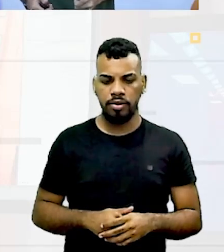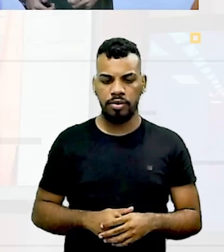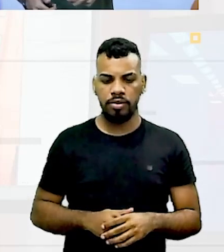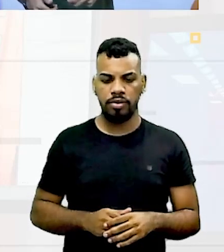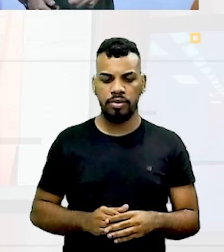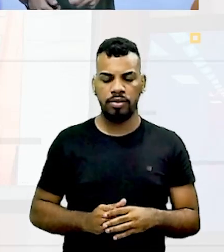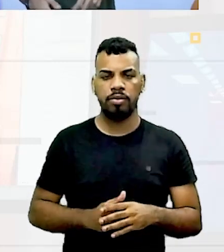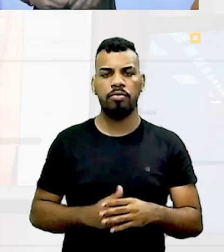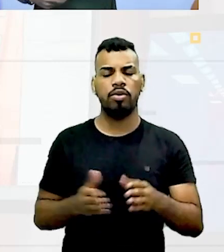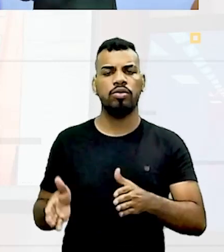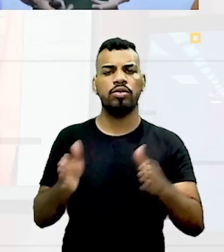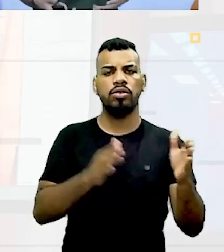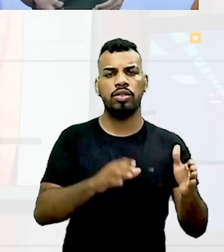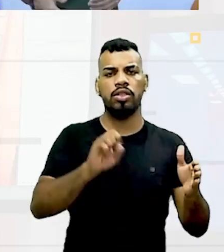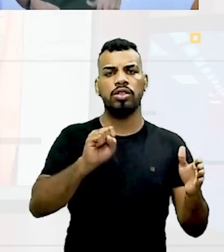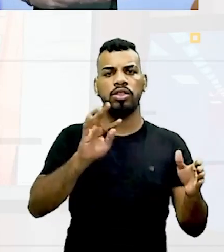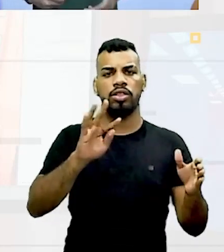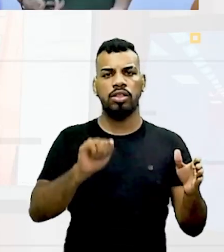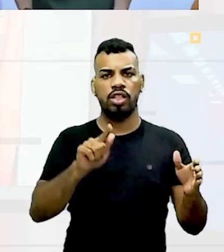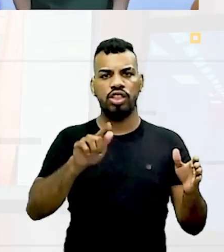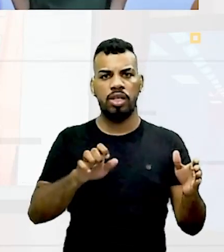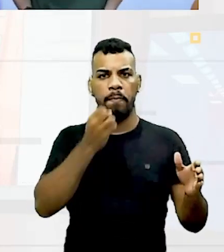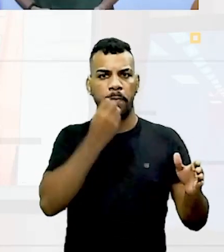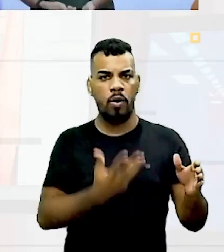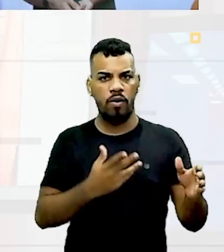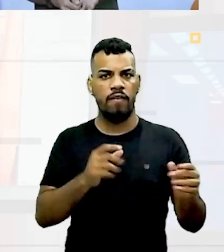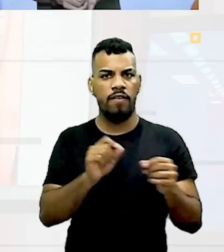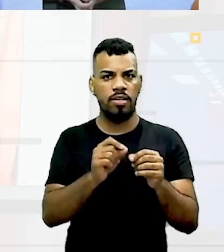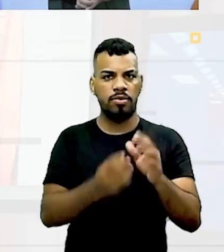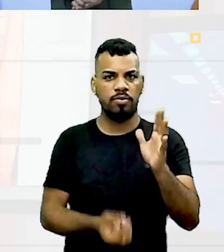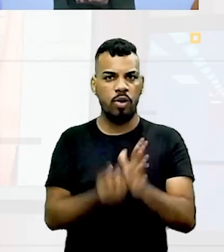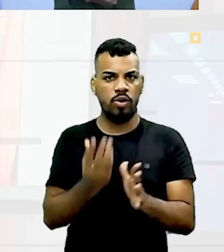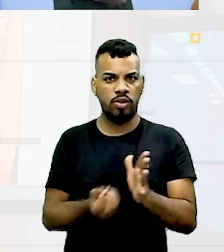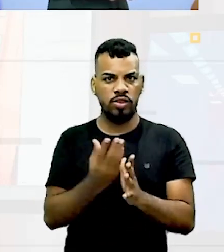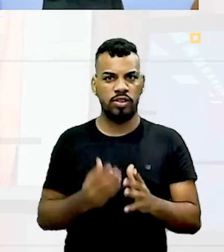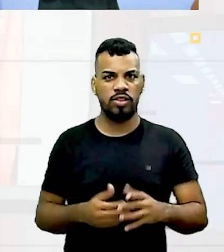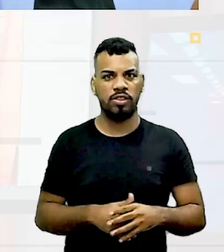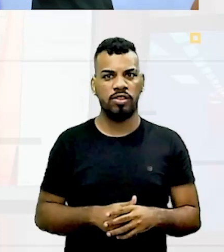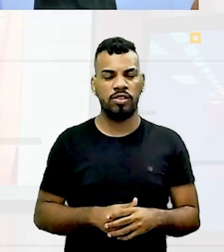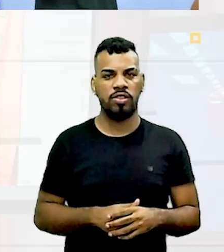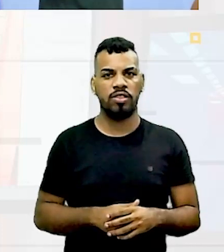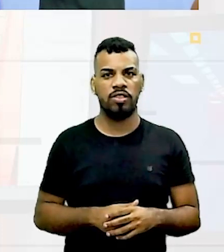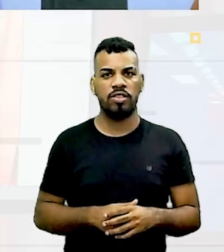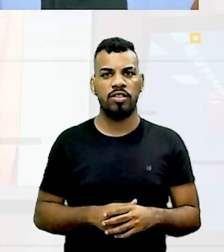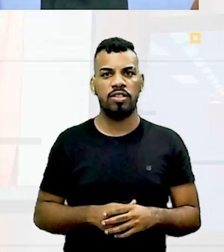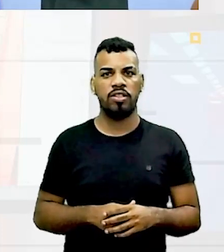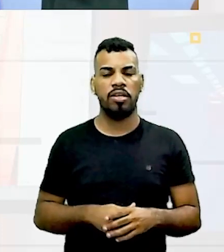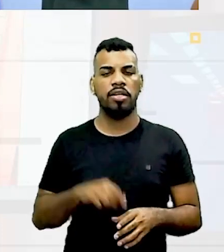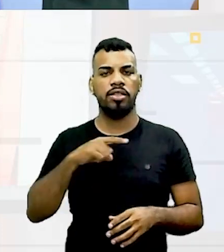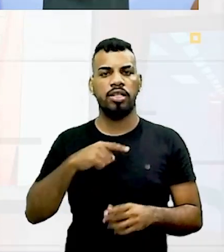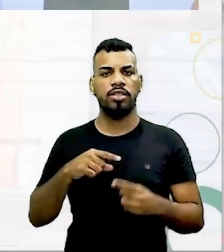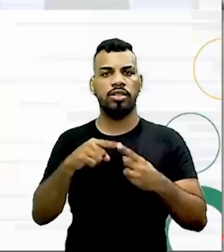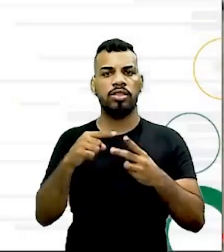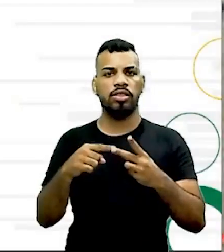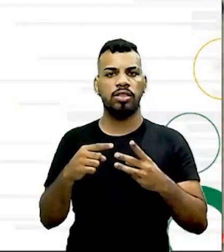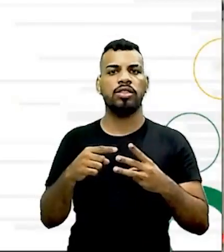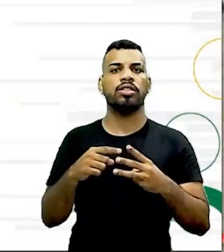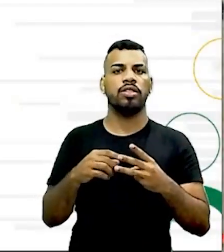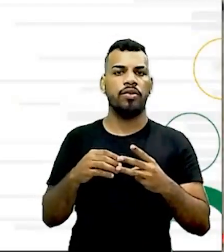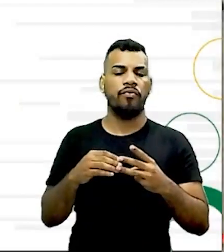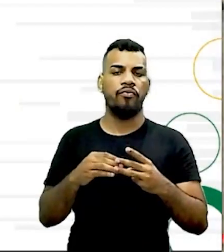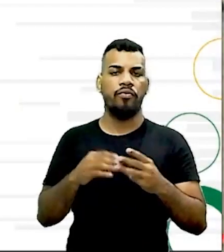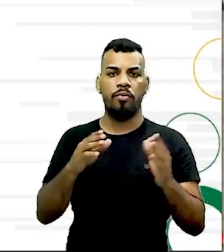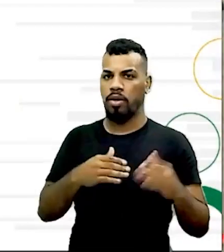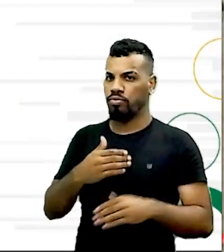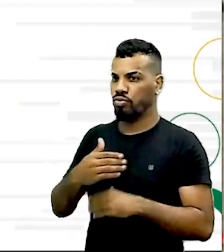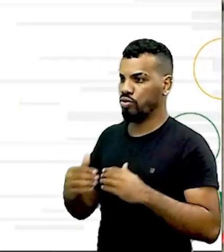lado do stage bom, stage bem produzido, que são essa ideia de 3/4, que ele não está